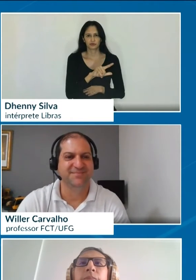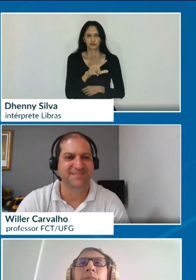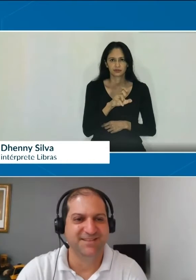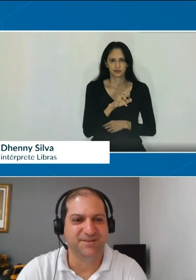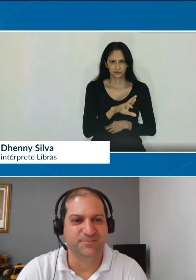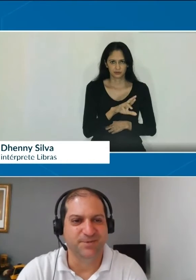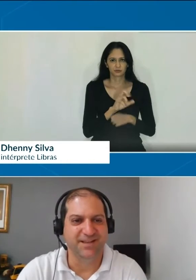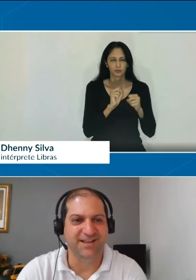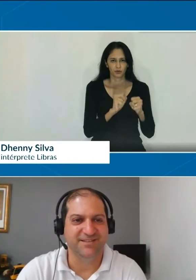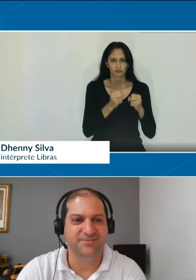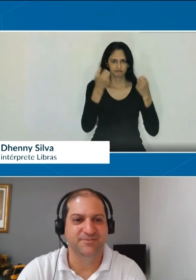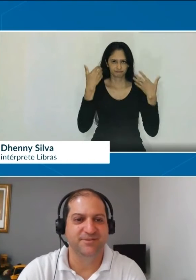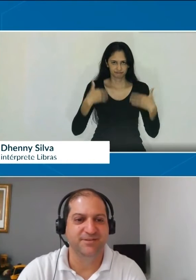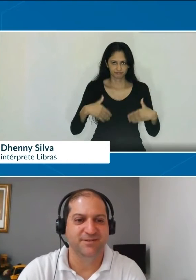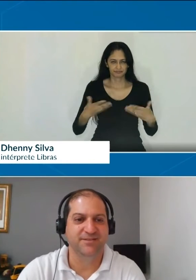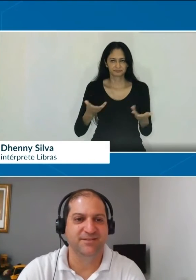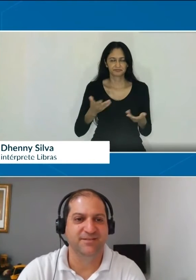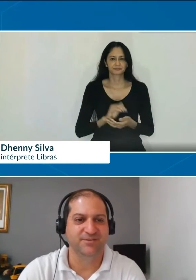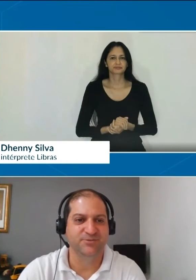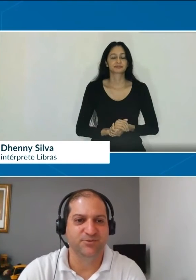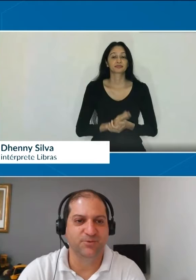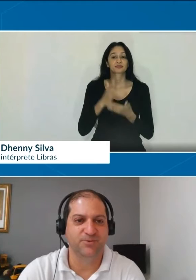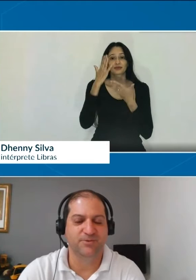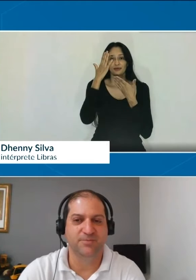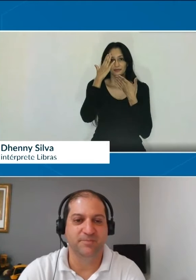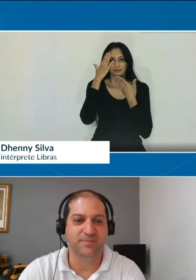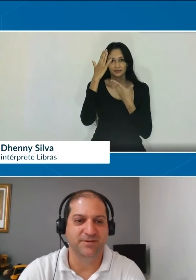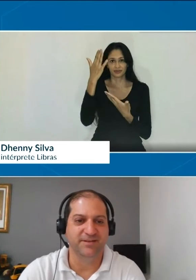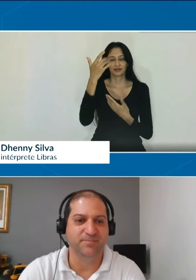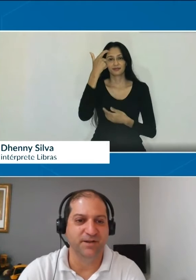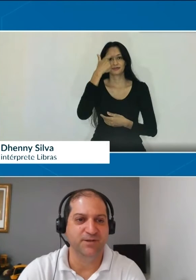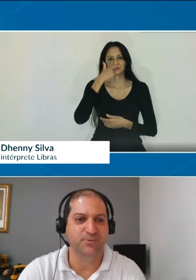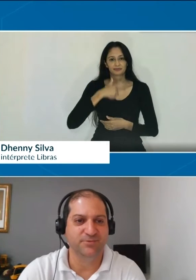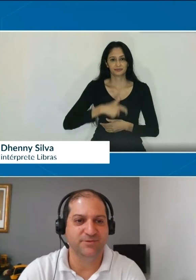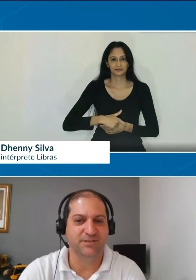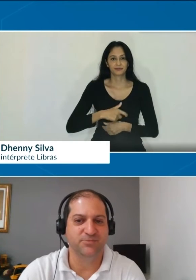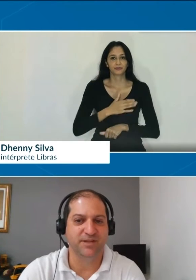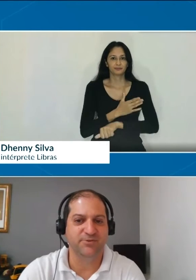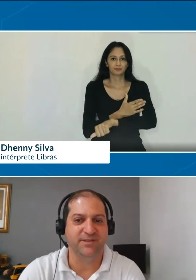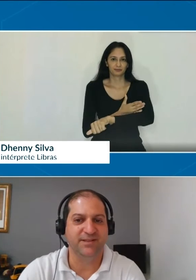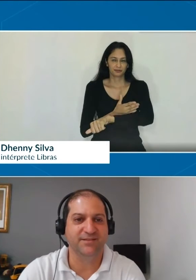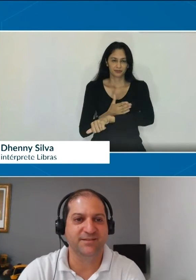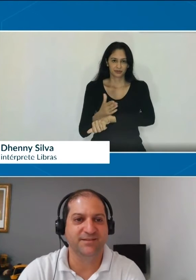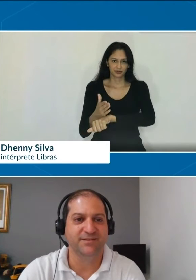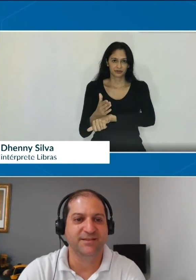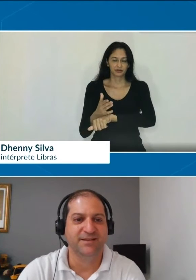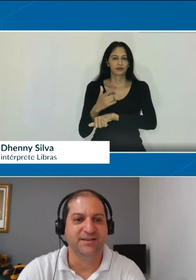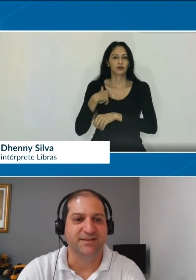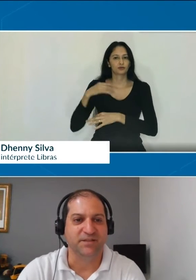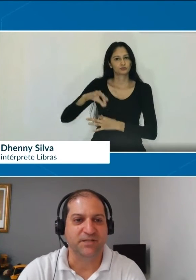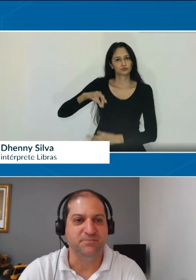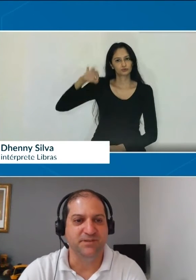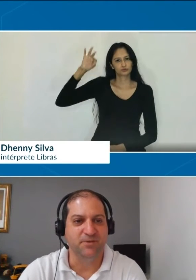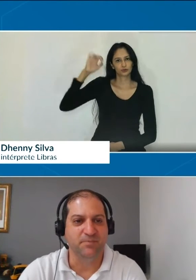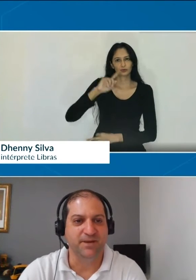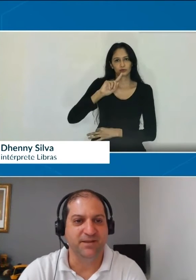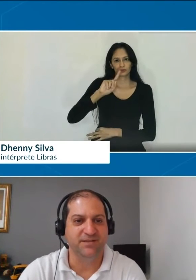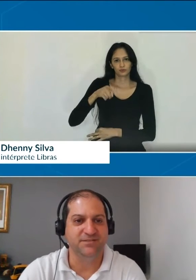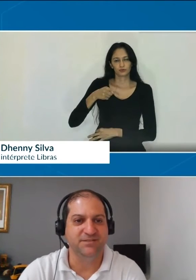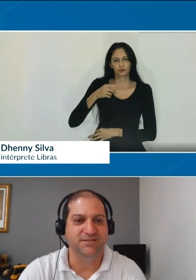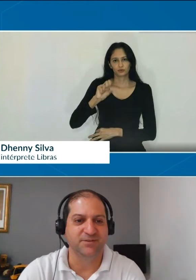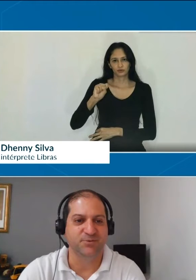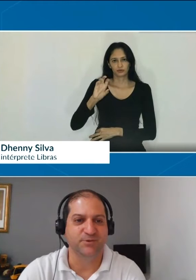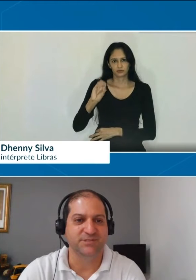autodescrição. Obrigado. Eu sou branco, né, de 1,80 m. Atrás de mim tem